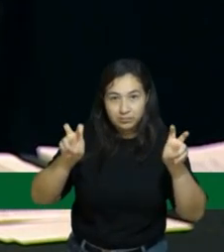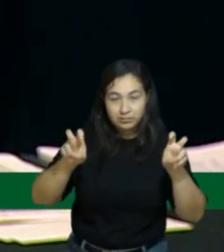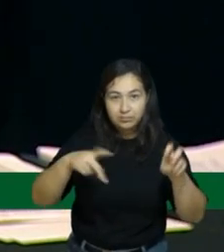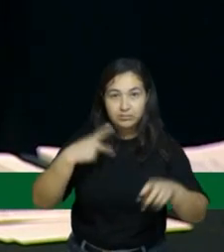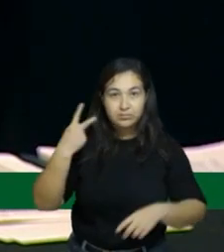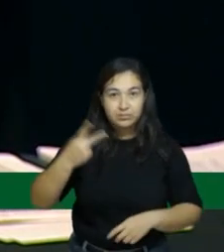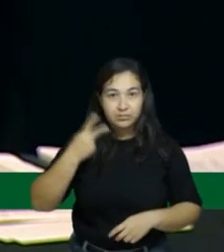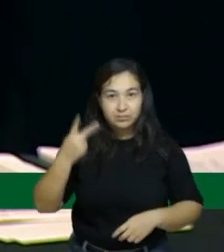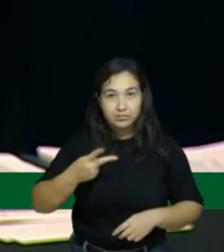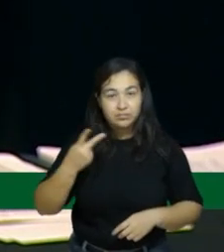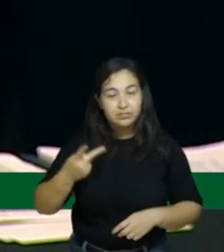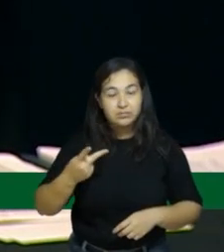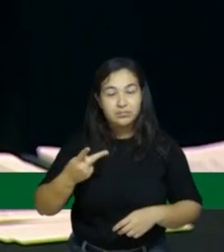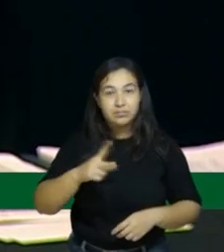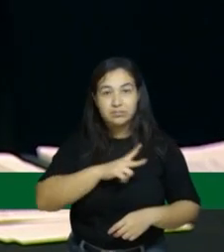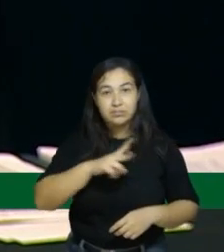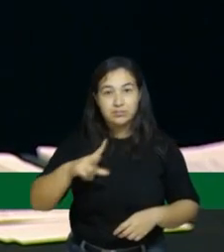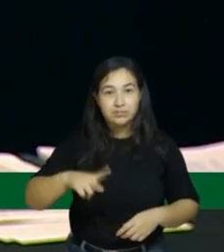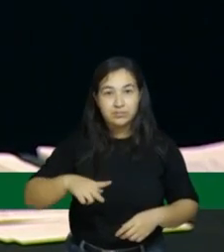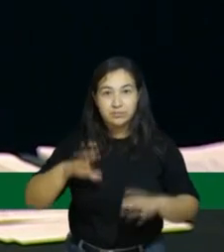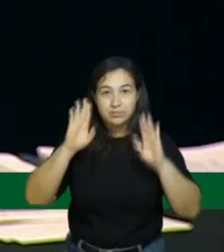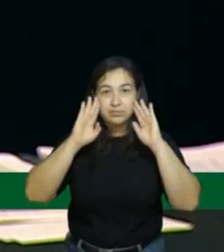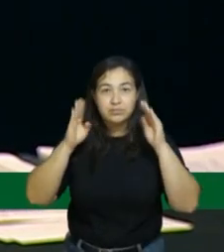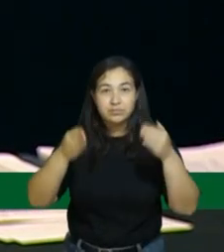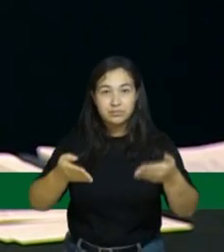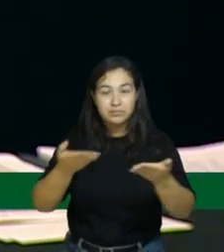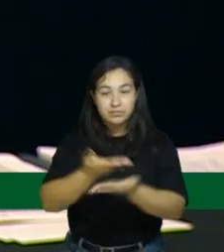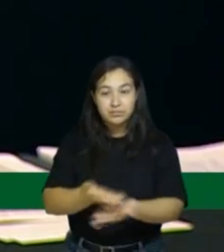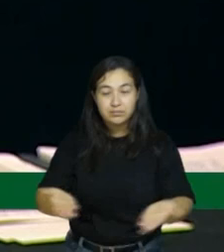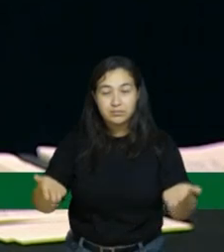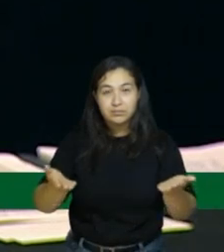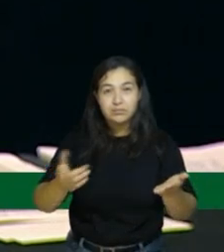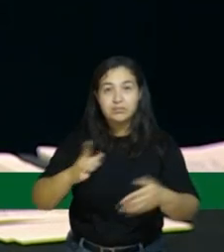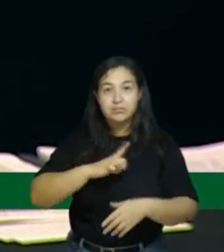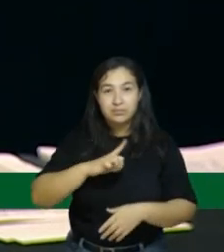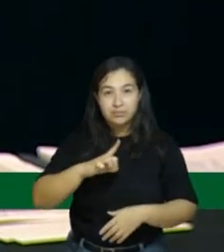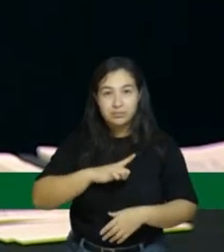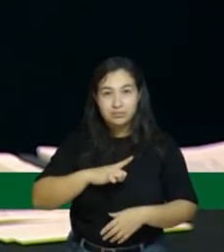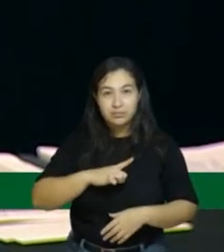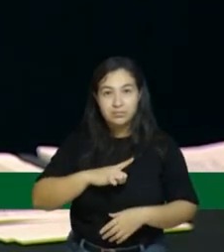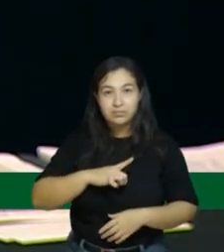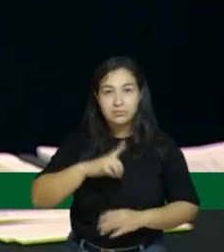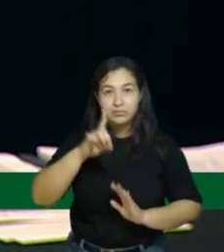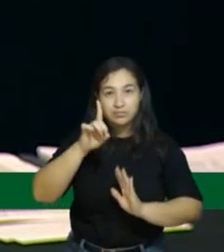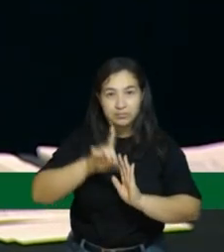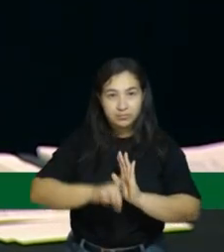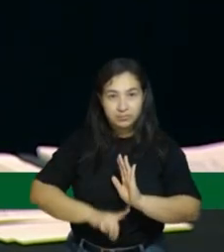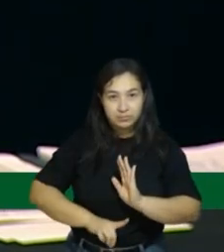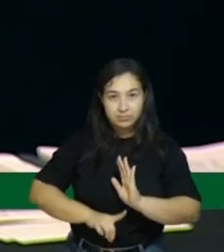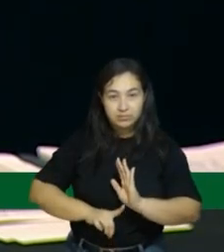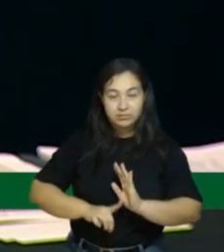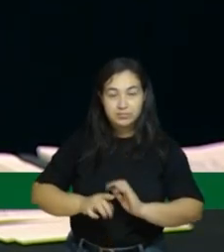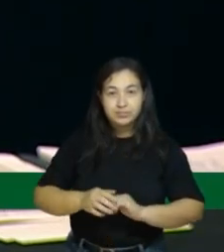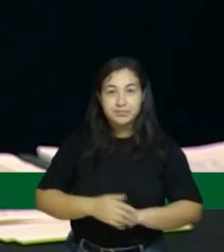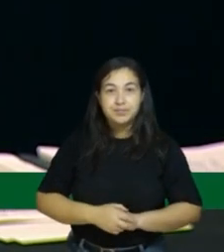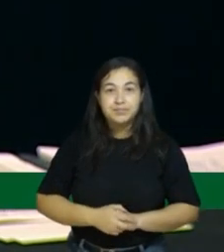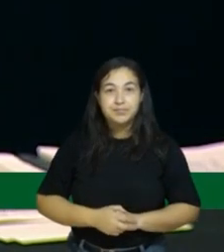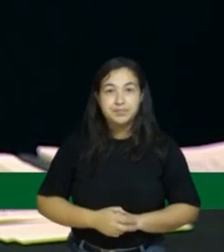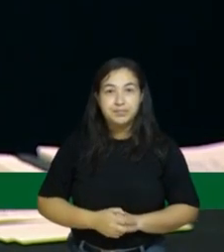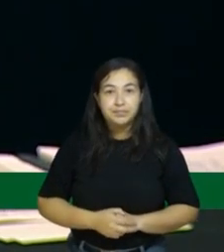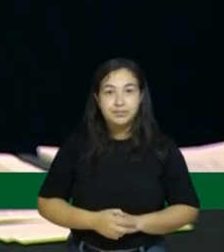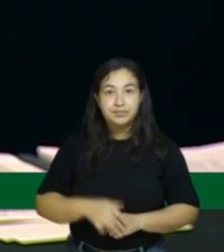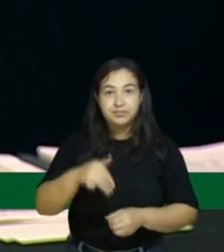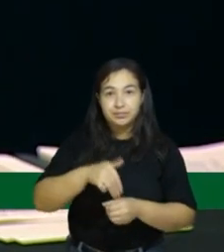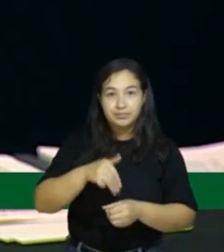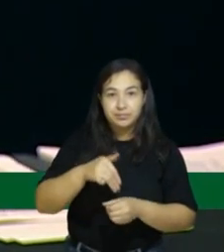a pessoas com deficiência na Gestão Pública fundadora do Instituto Gisele Margot quiro município